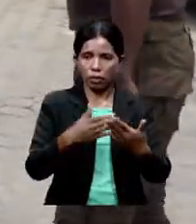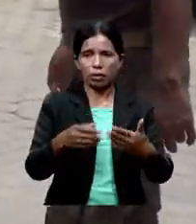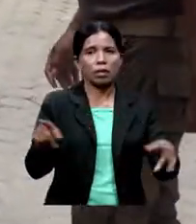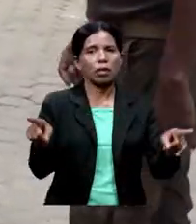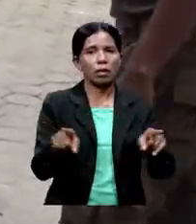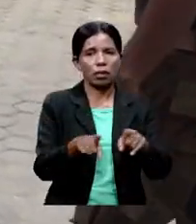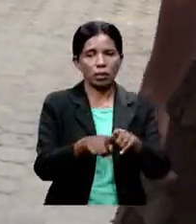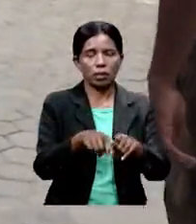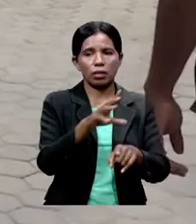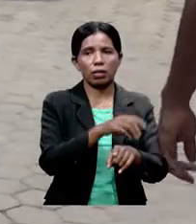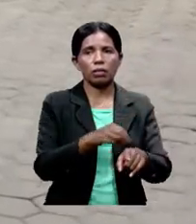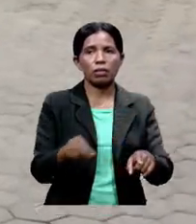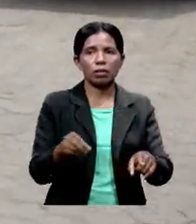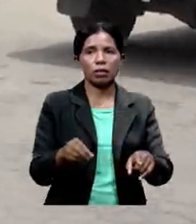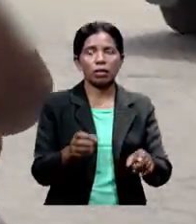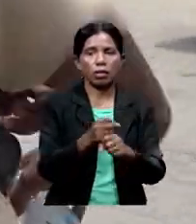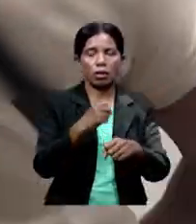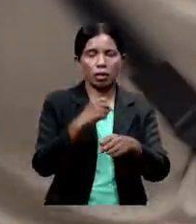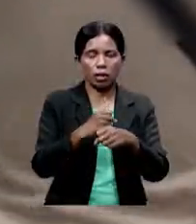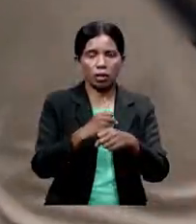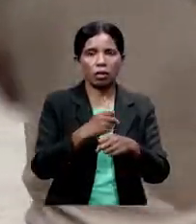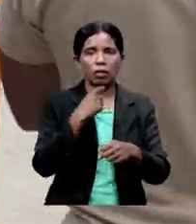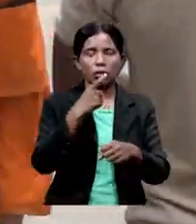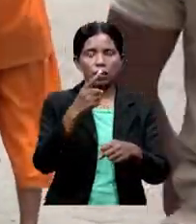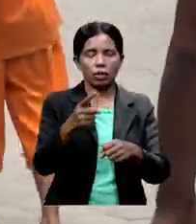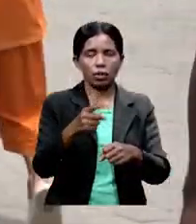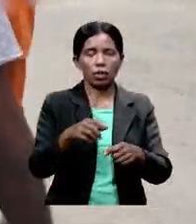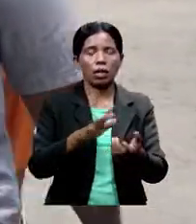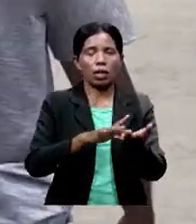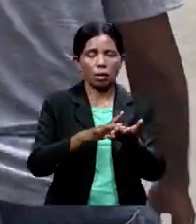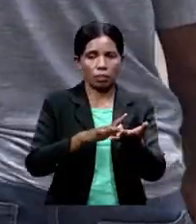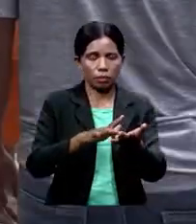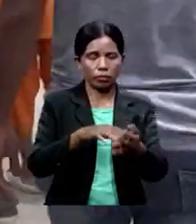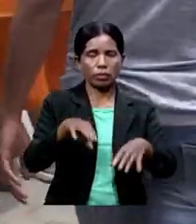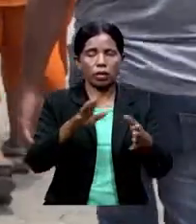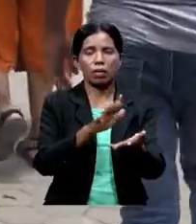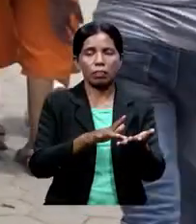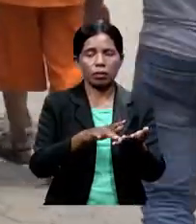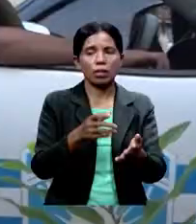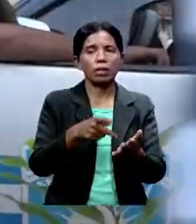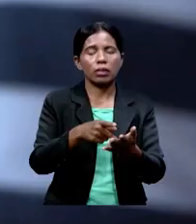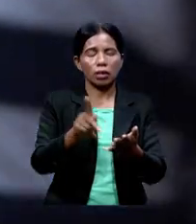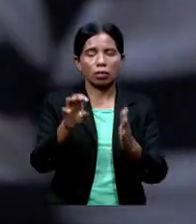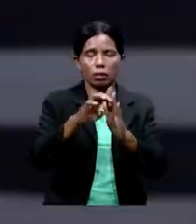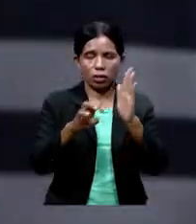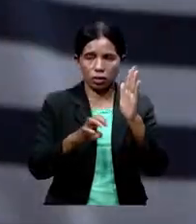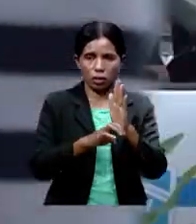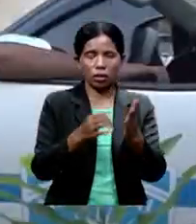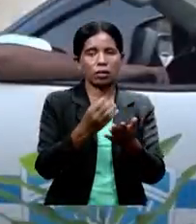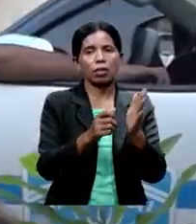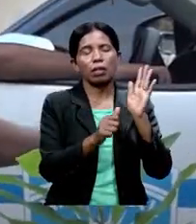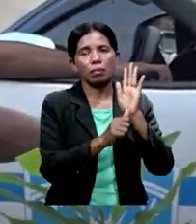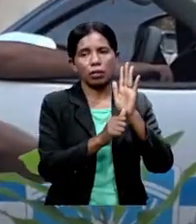hanesan medida coação causação catac farmácia Mores Fon tem que selo coima baixado